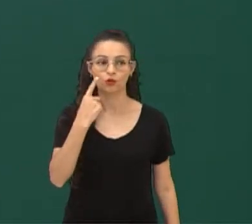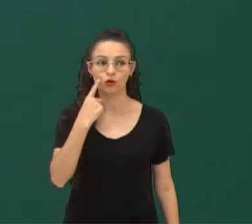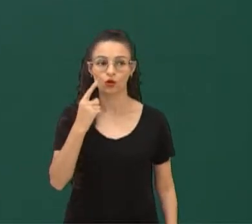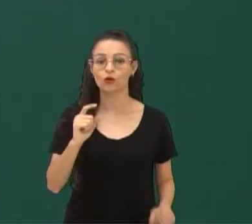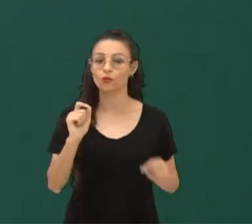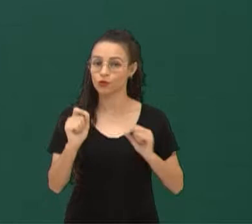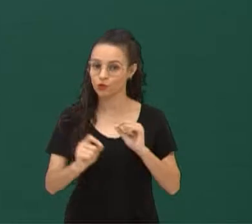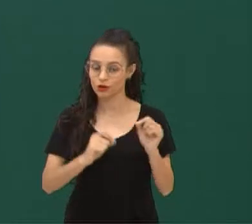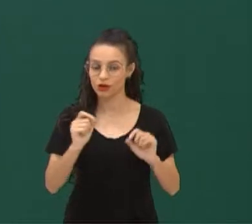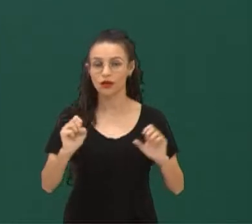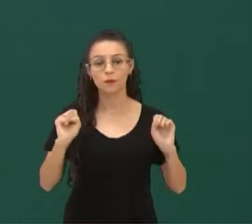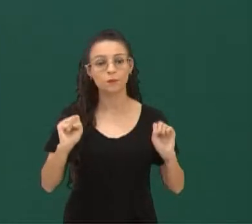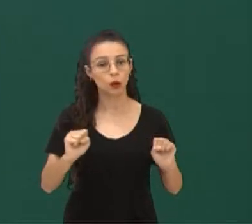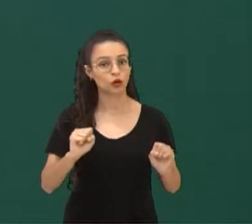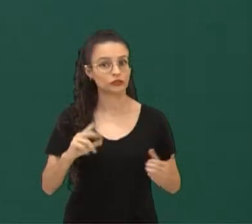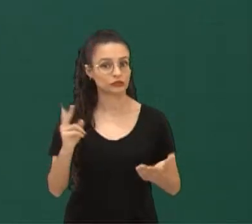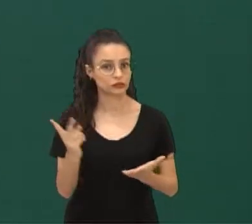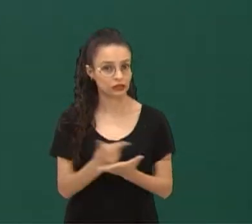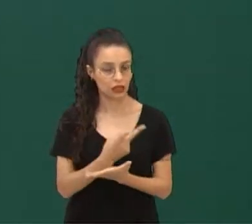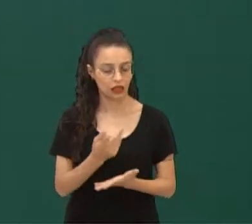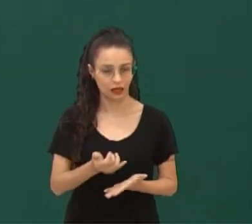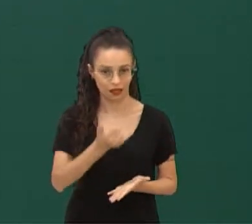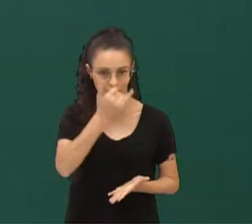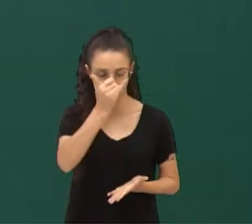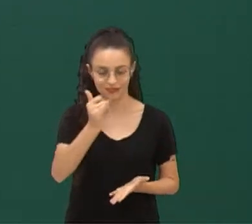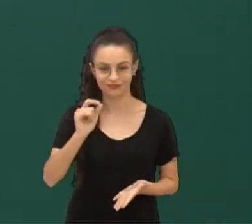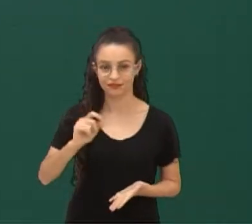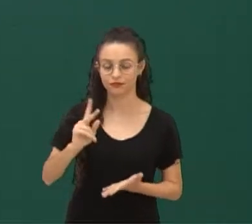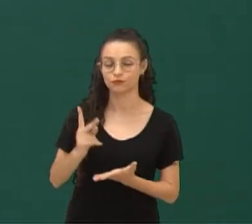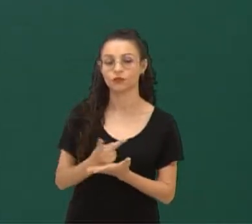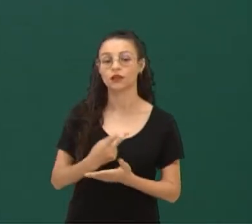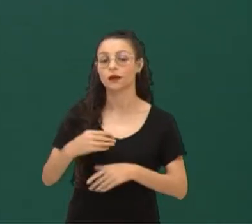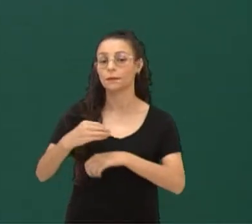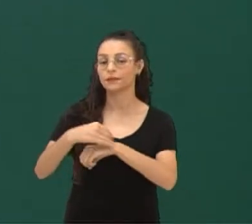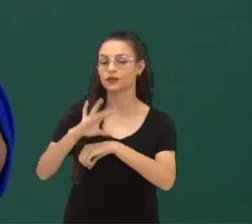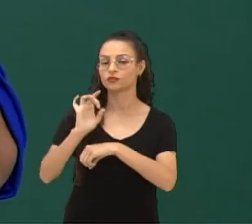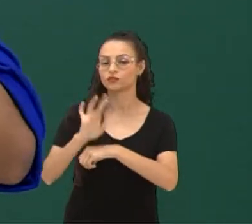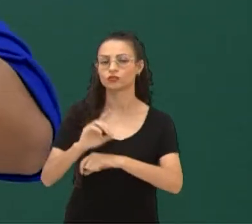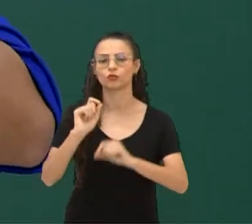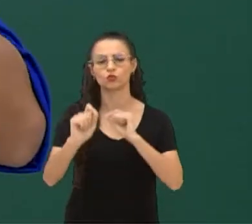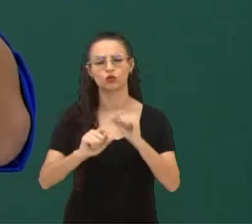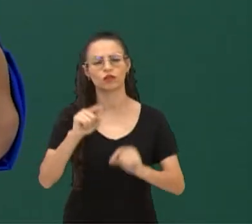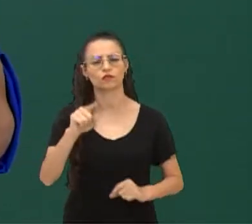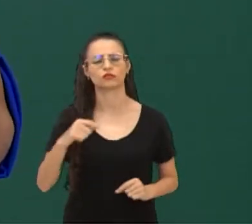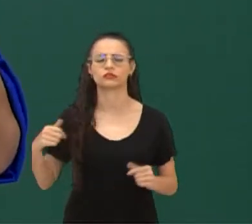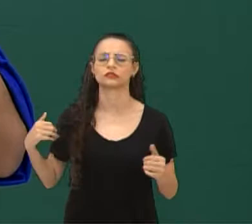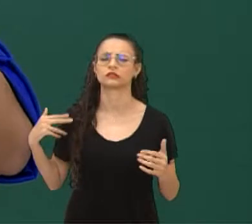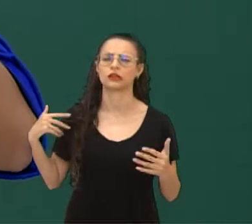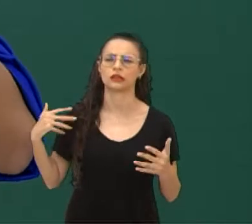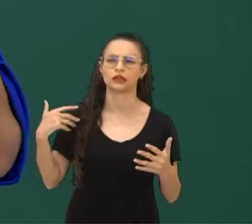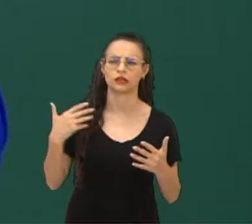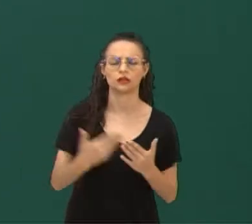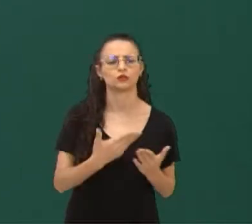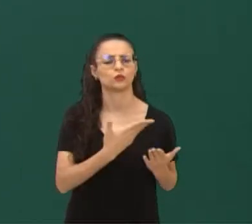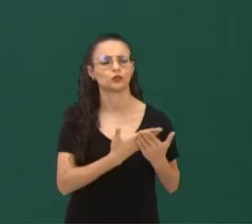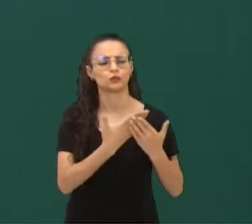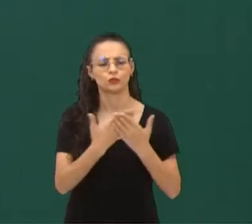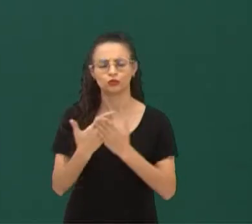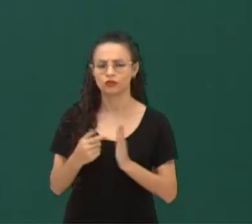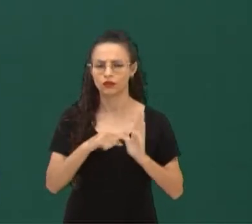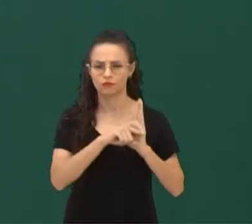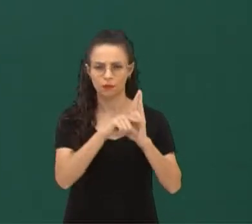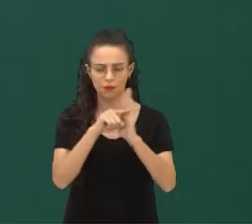que a gente pode a gente pode acabar caindo dinheiro então a minha dica é com o passar do tempo de tanto a gente ler de tanto a gente